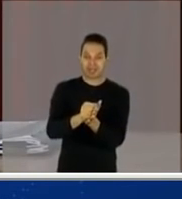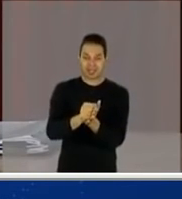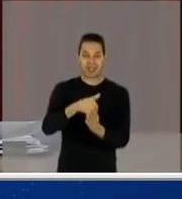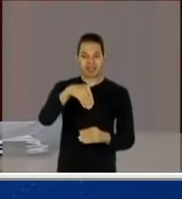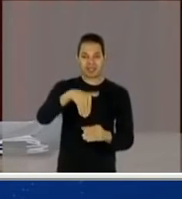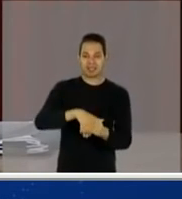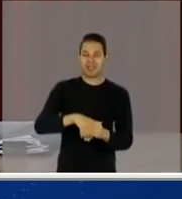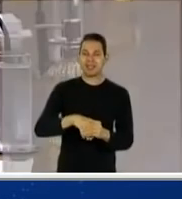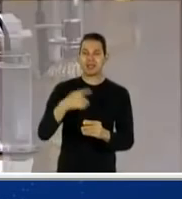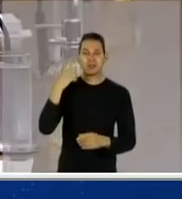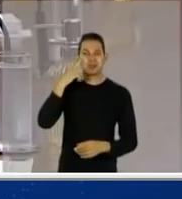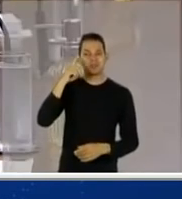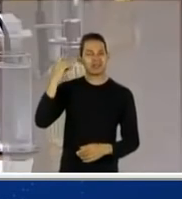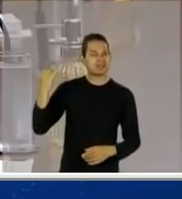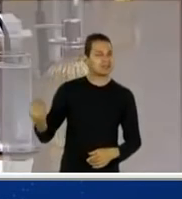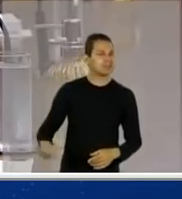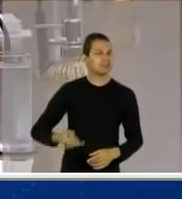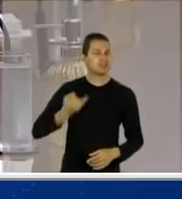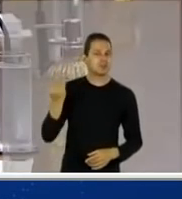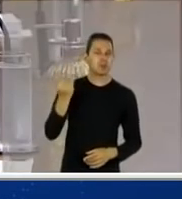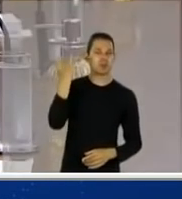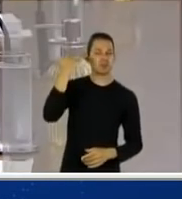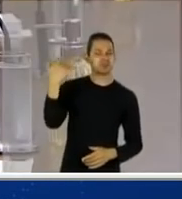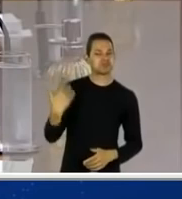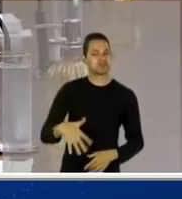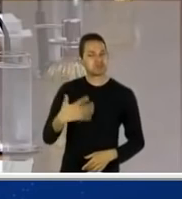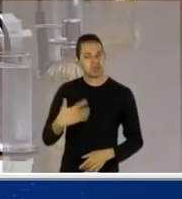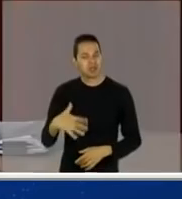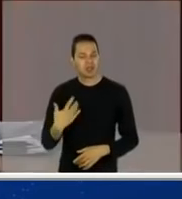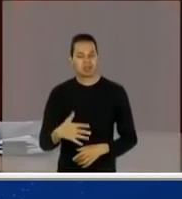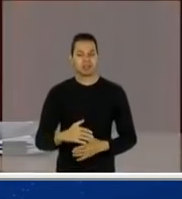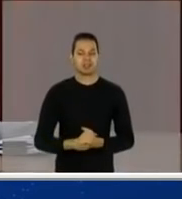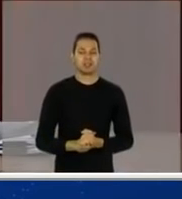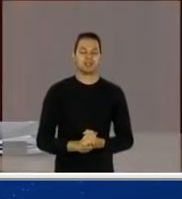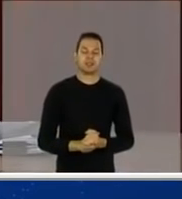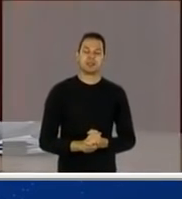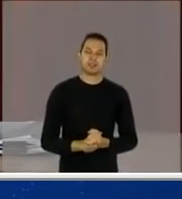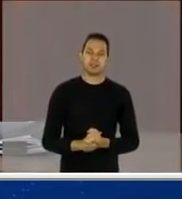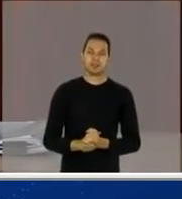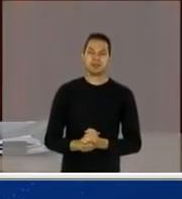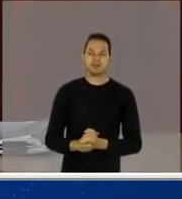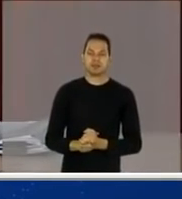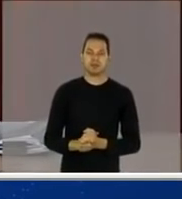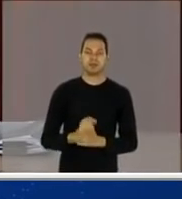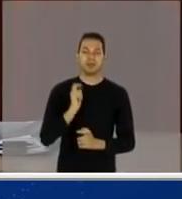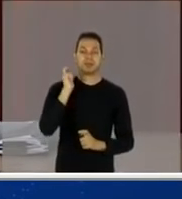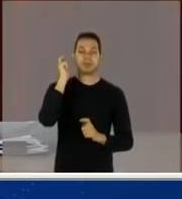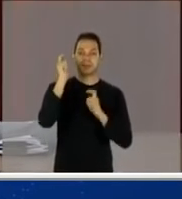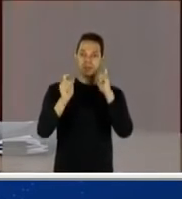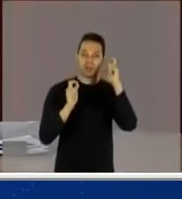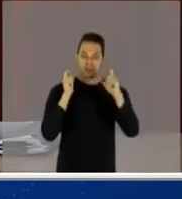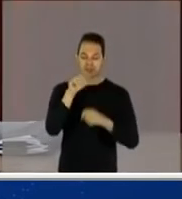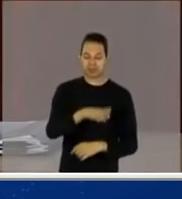TSE não deveria ter recebido nada e o TSE recebeu